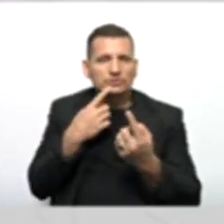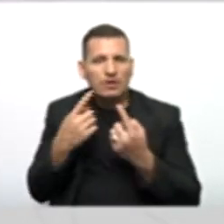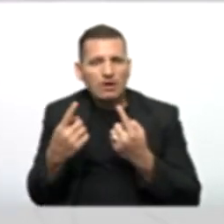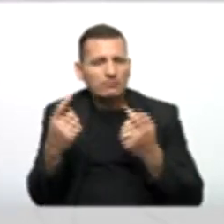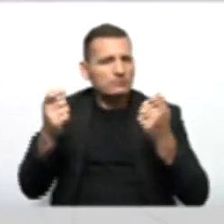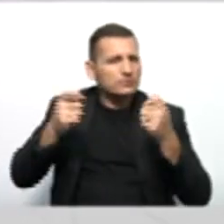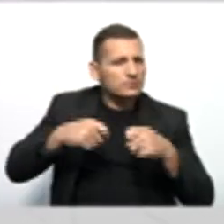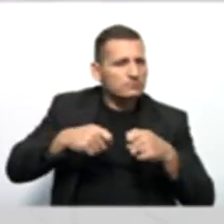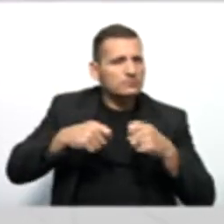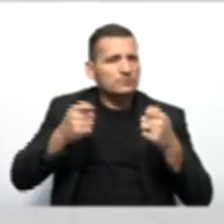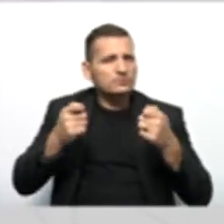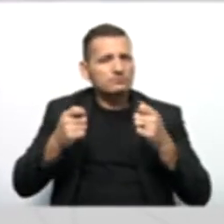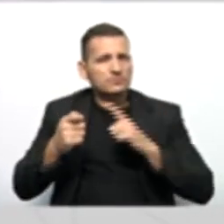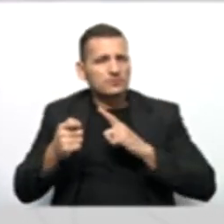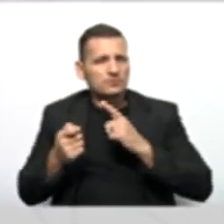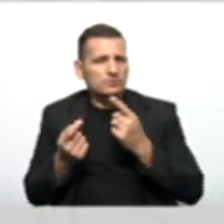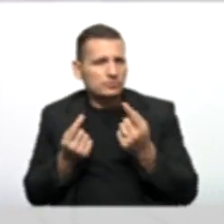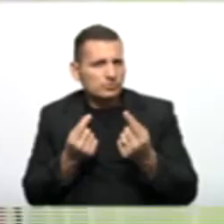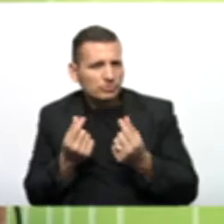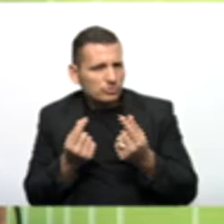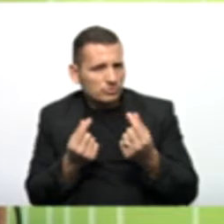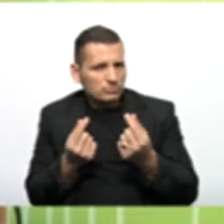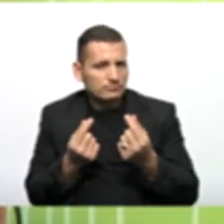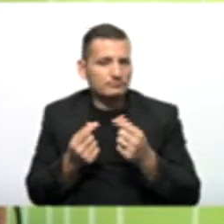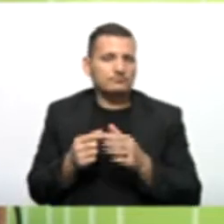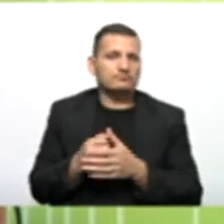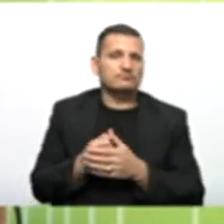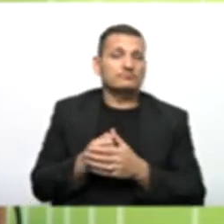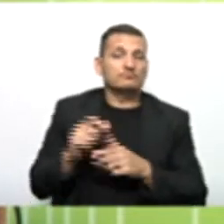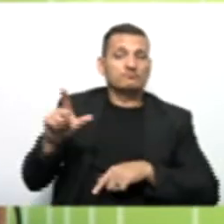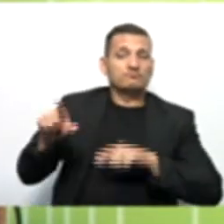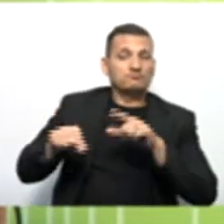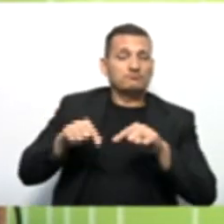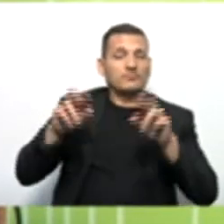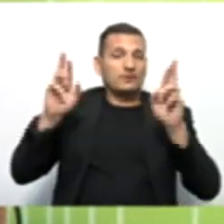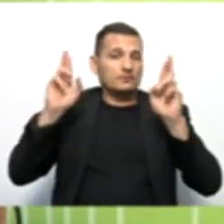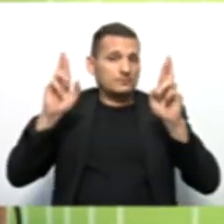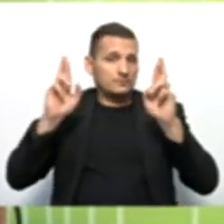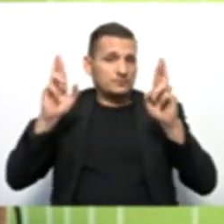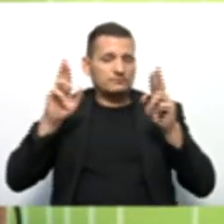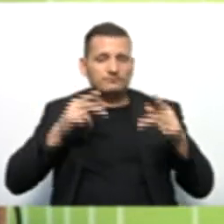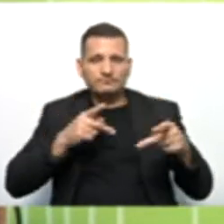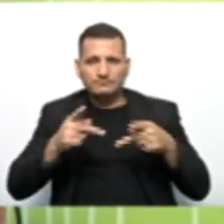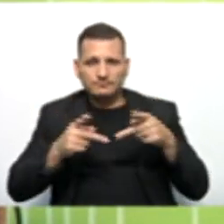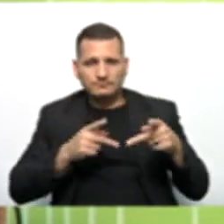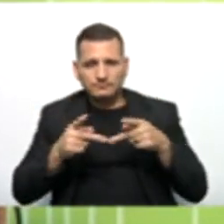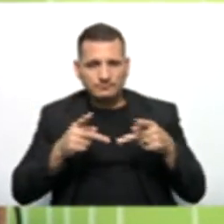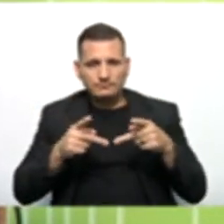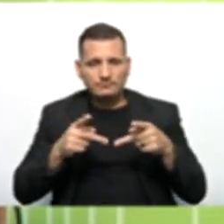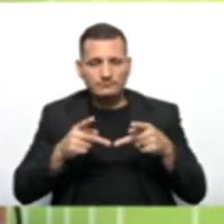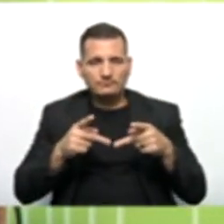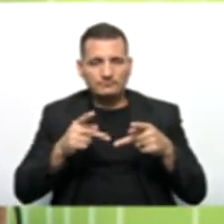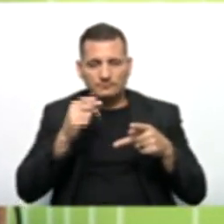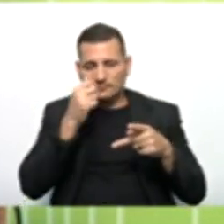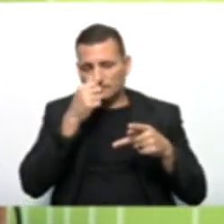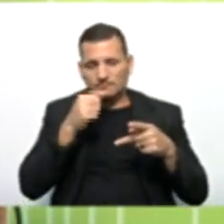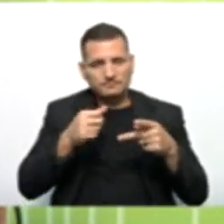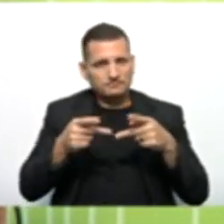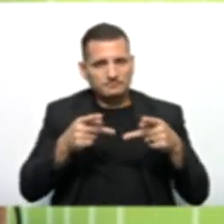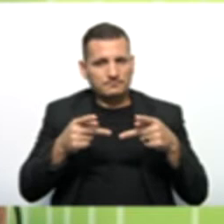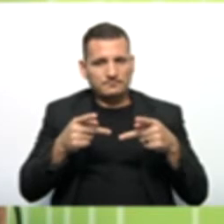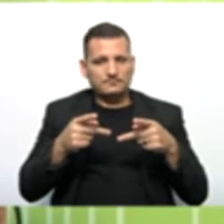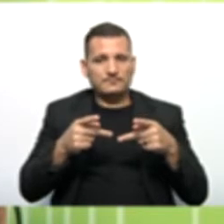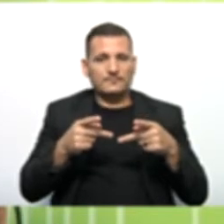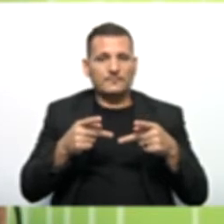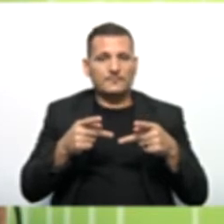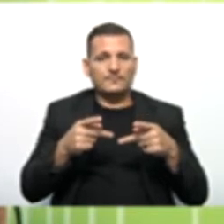dinheiro, verifica quem pode ser já o responsável pelo projeto, e aí dessa saída, isso aí são os trabalhos que podem ser feitos nessa